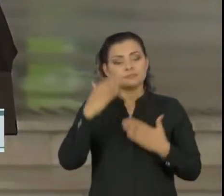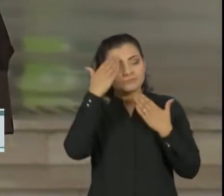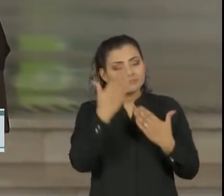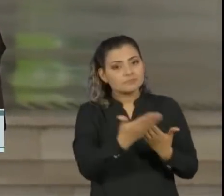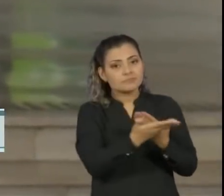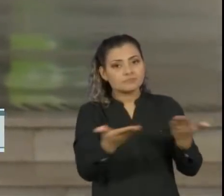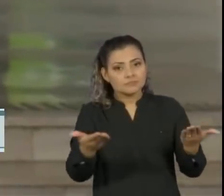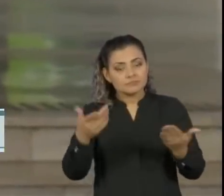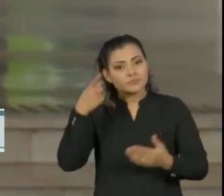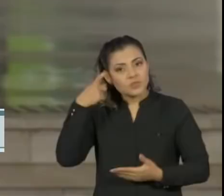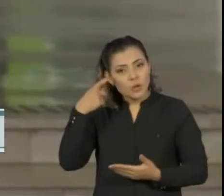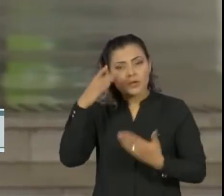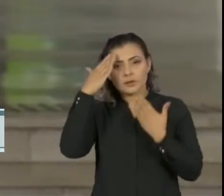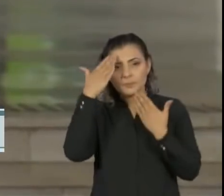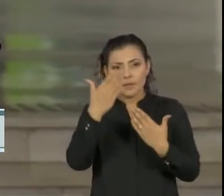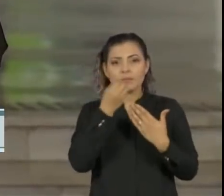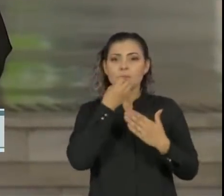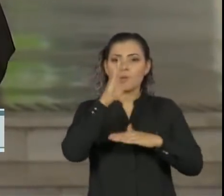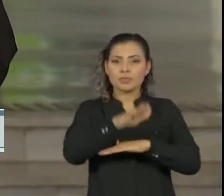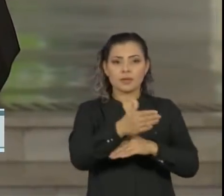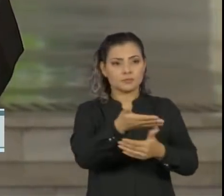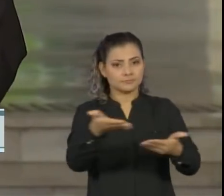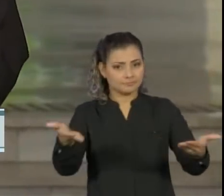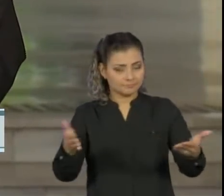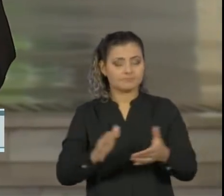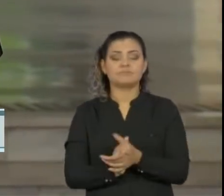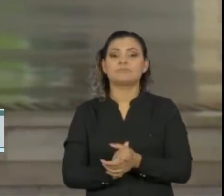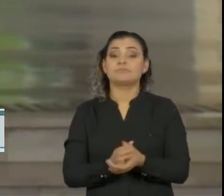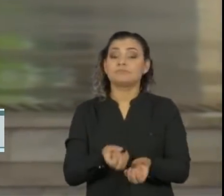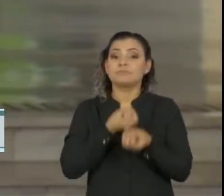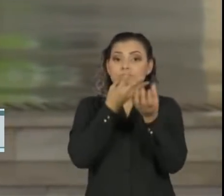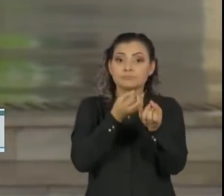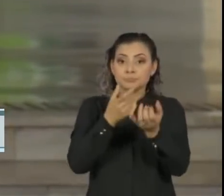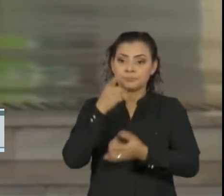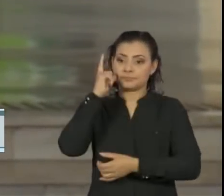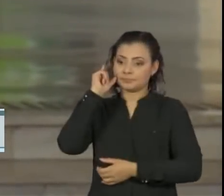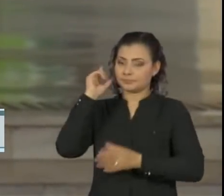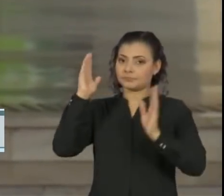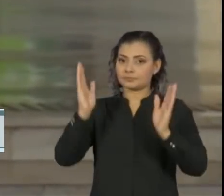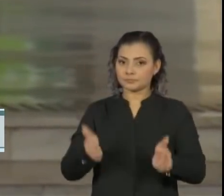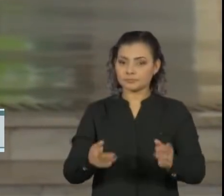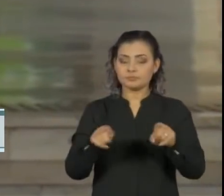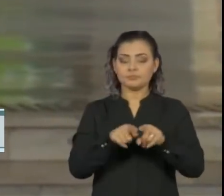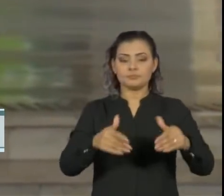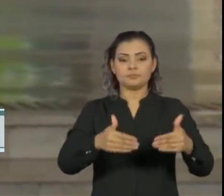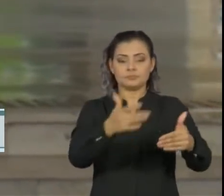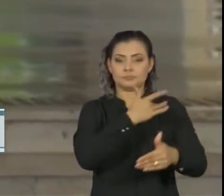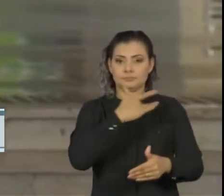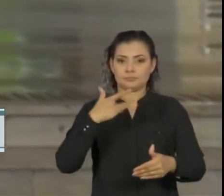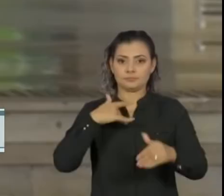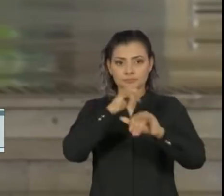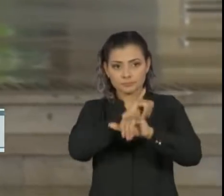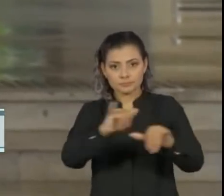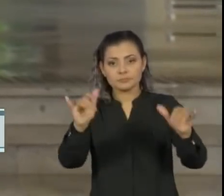Obrigado, governador. Boa tarde a todos. Os dados de ontem do Ministério da